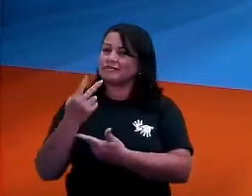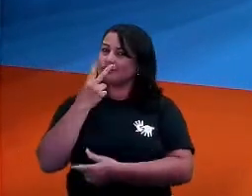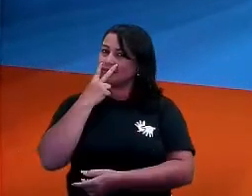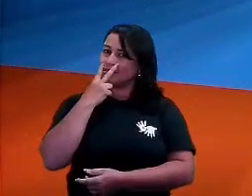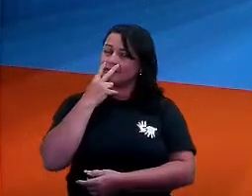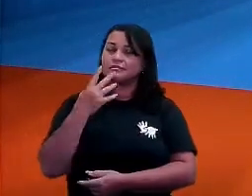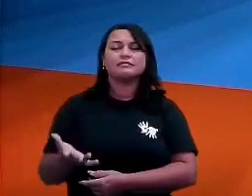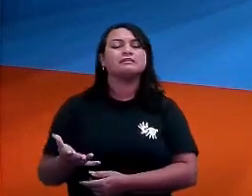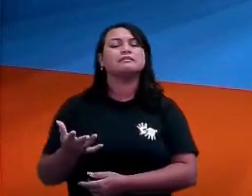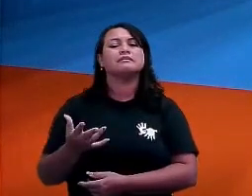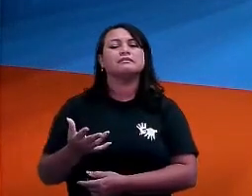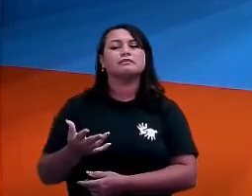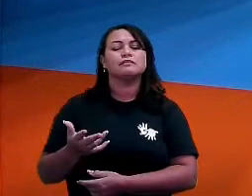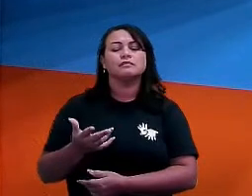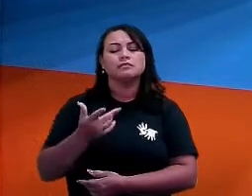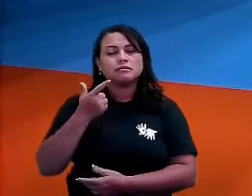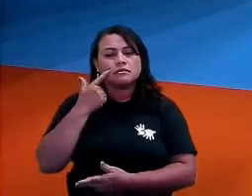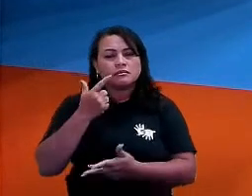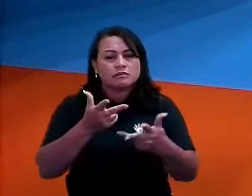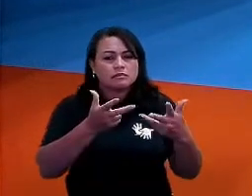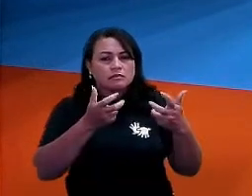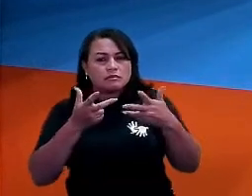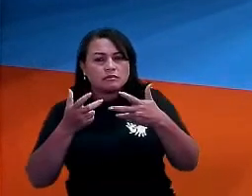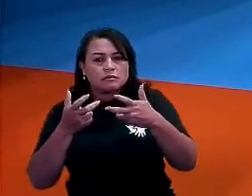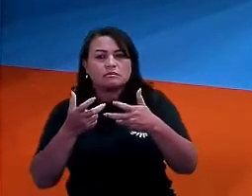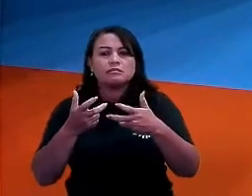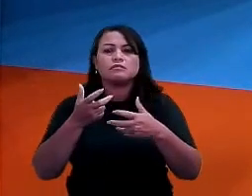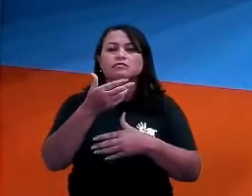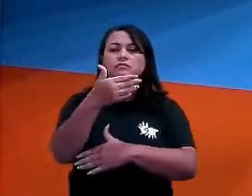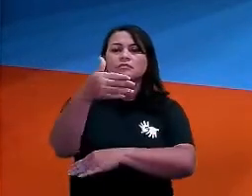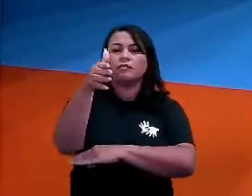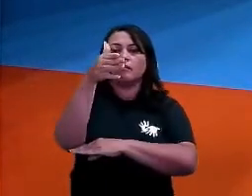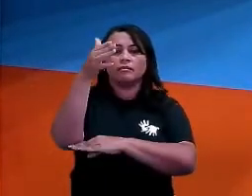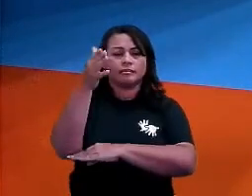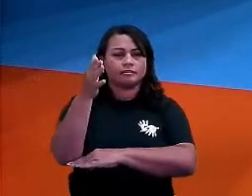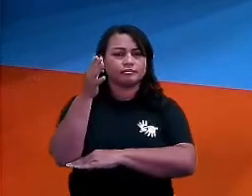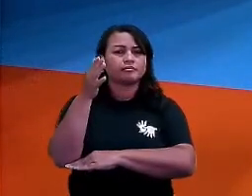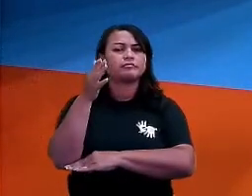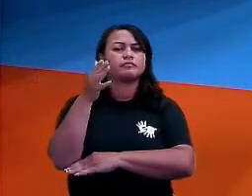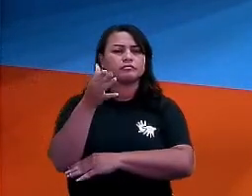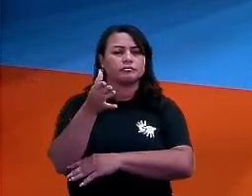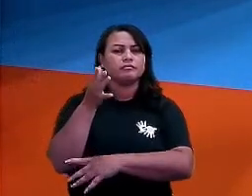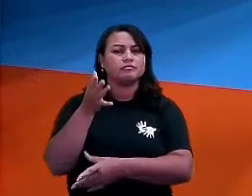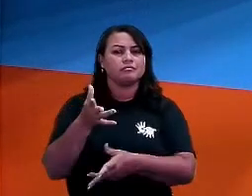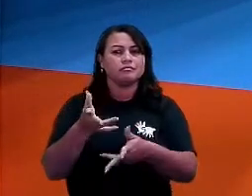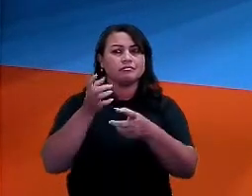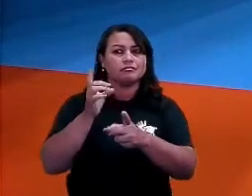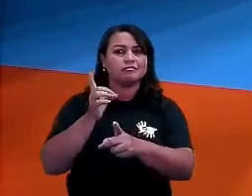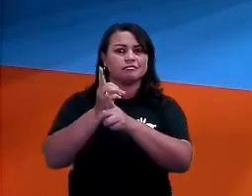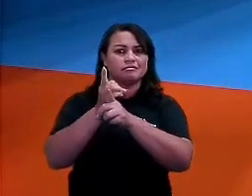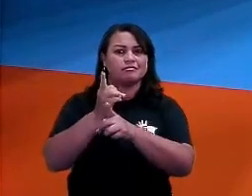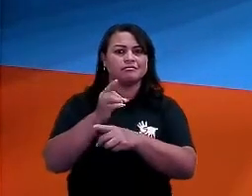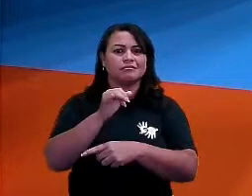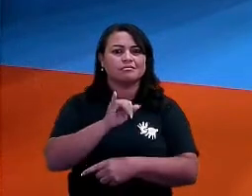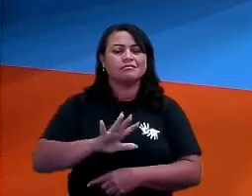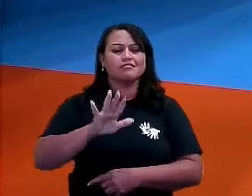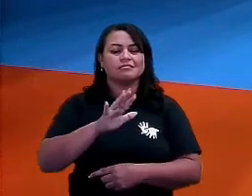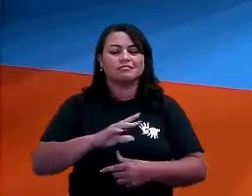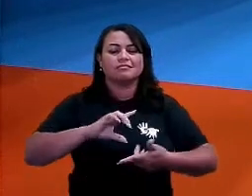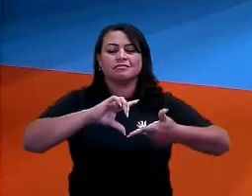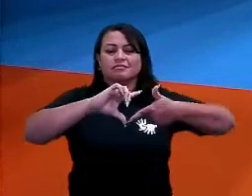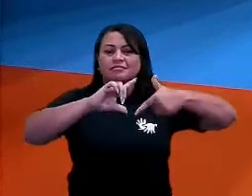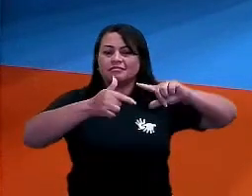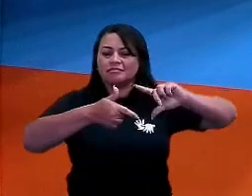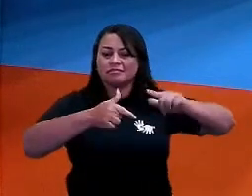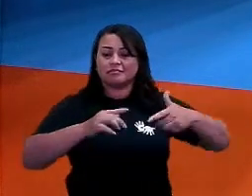gente olhar as bandeiras, nós podemos identificar as outras figuras geométricas. E nós vamos